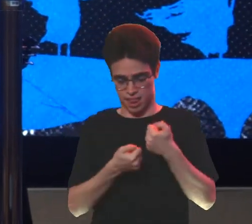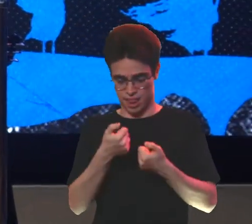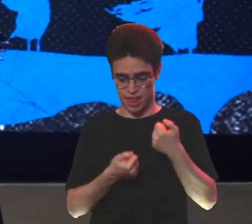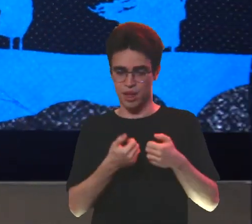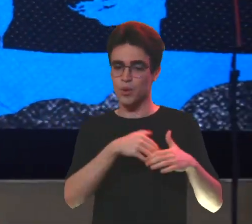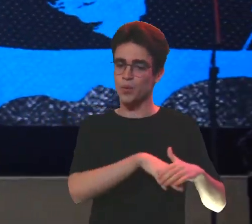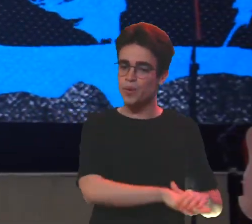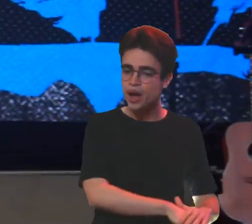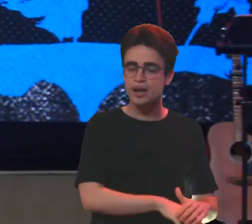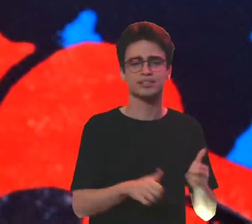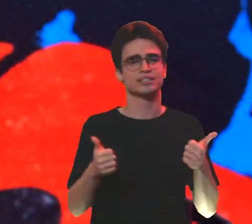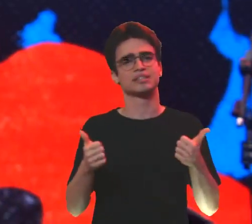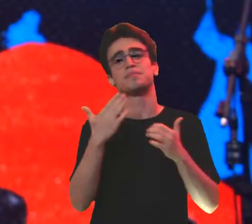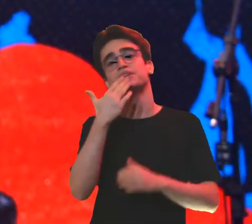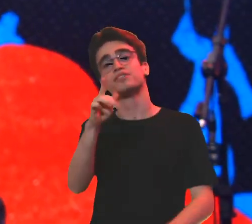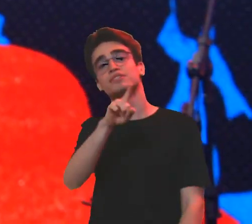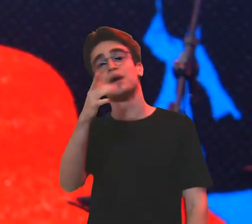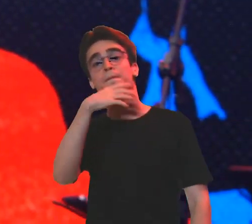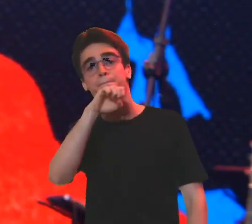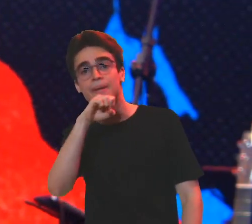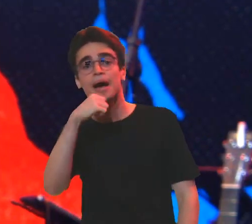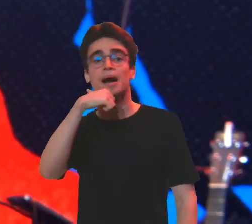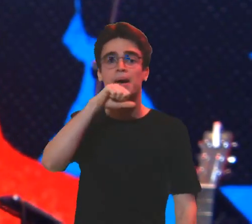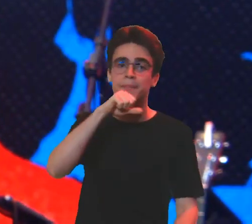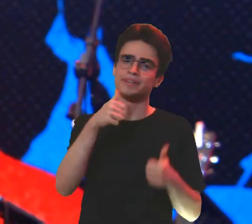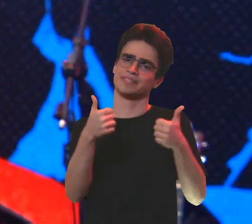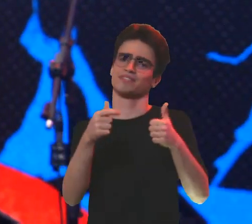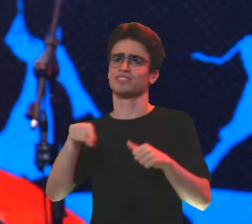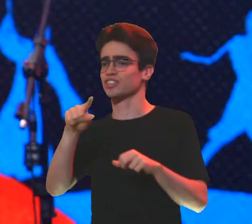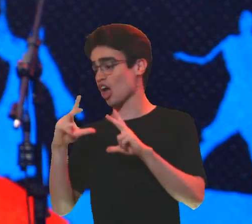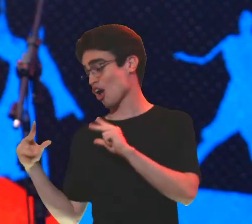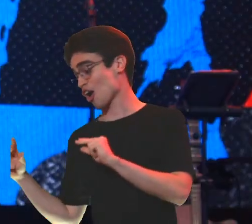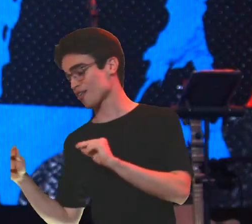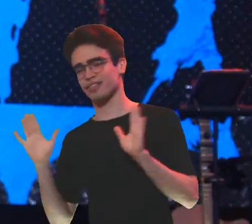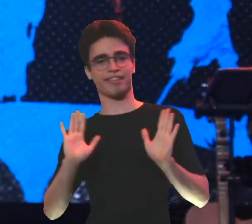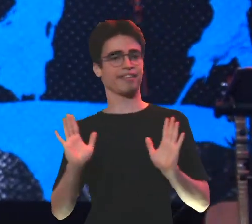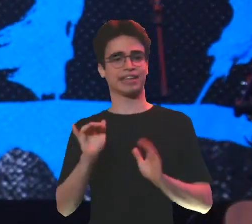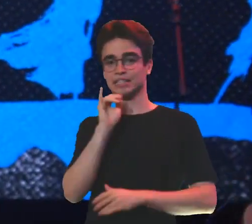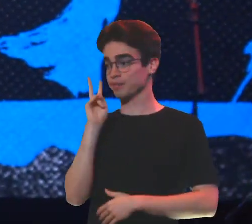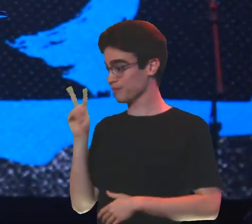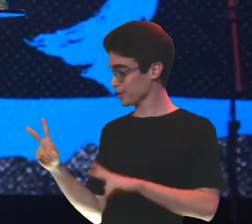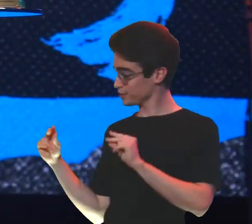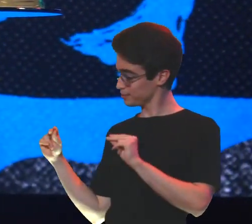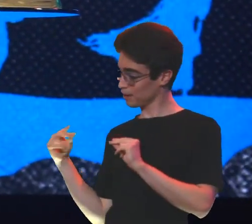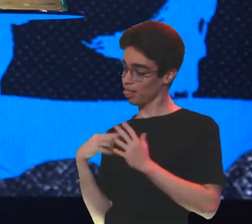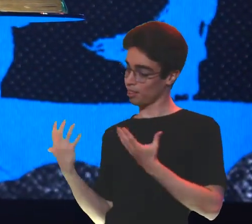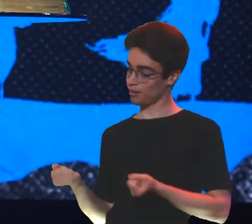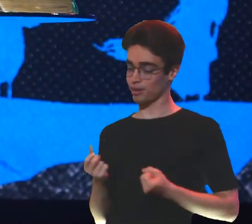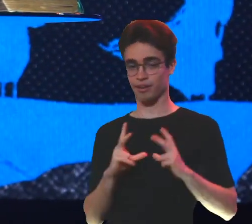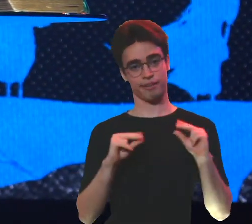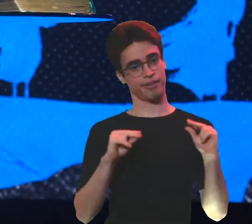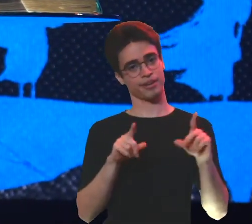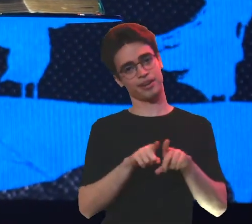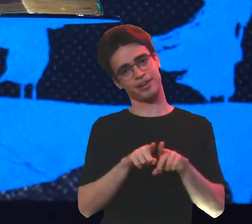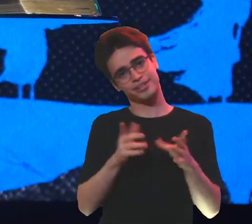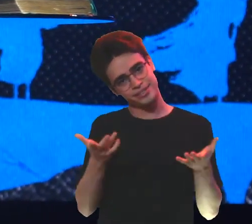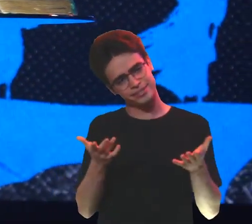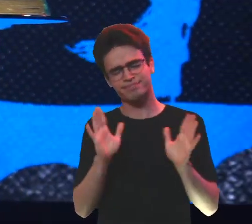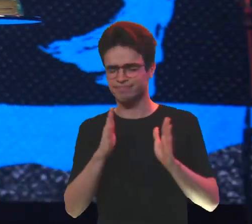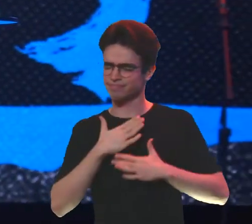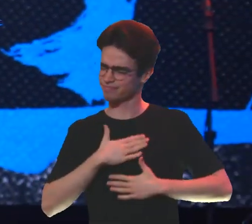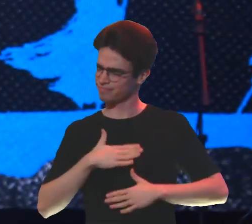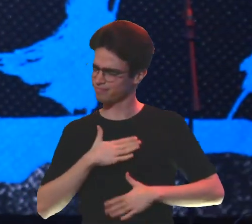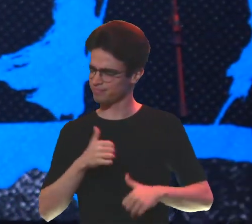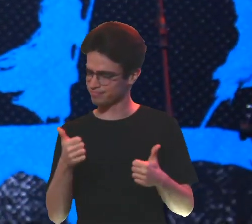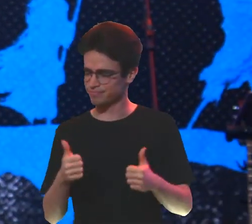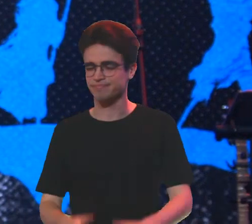pedir colaboração dos pais também. Não conversa, porque os adolescentes, se verem você conversando, vão conversar também. Então, vamos fazer